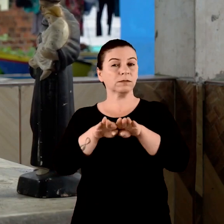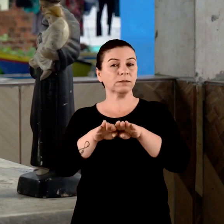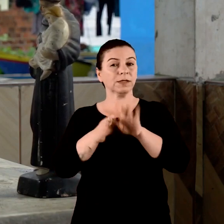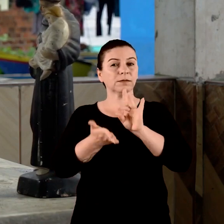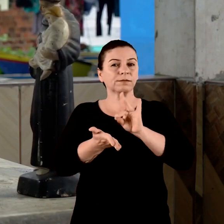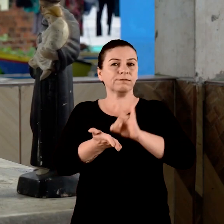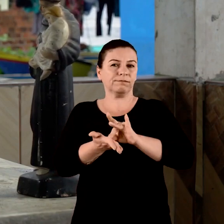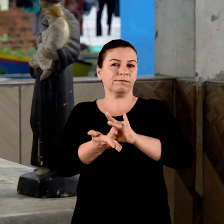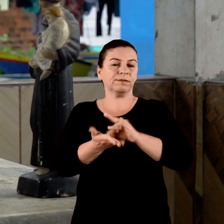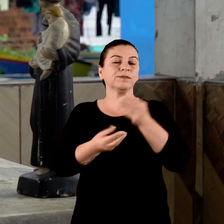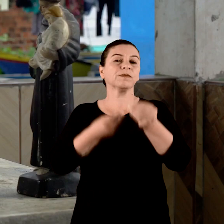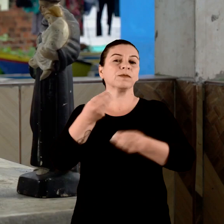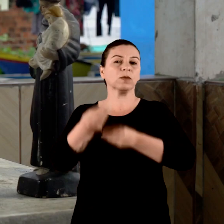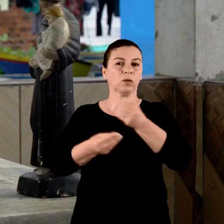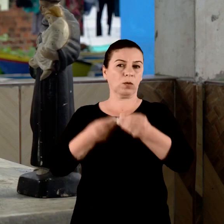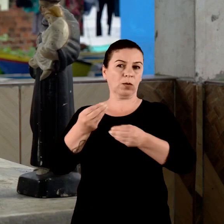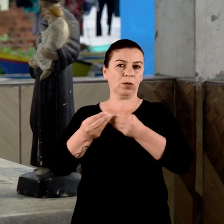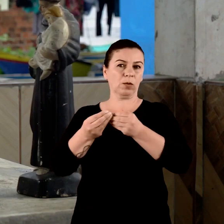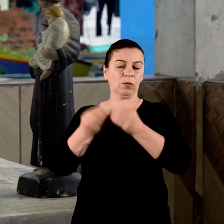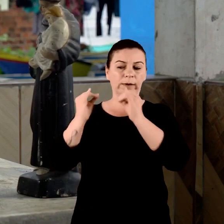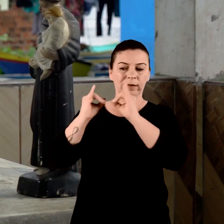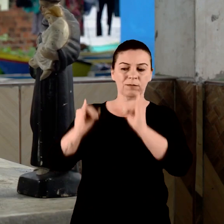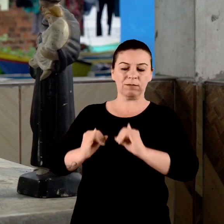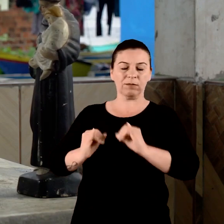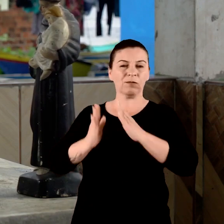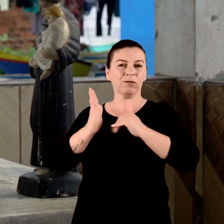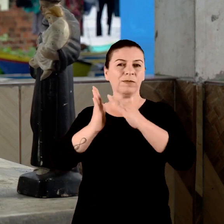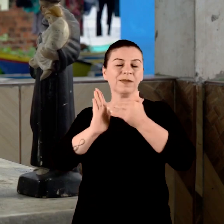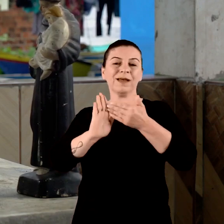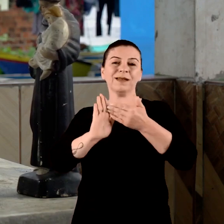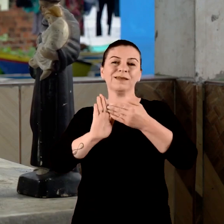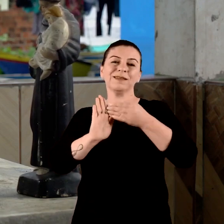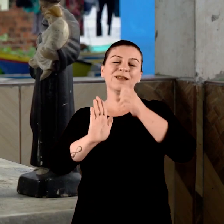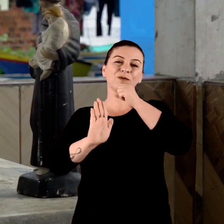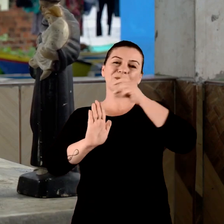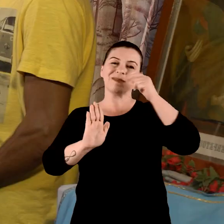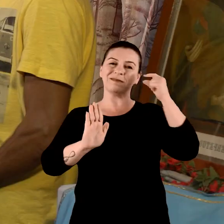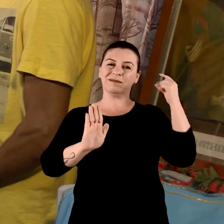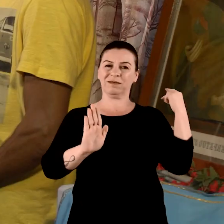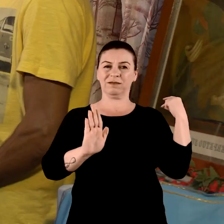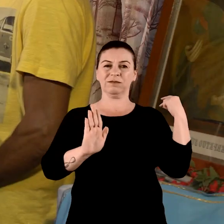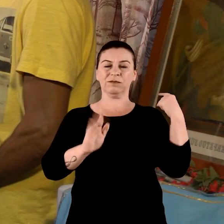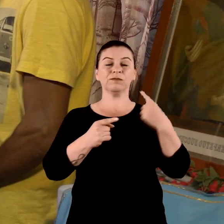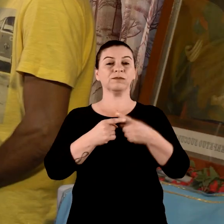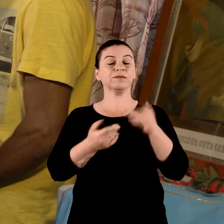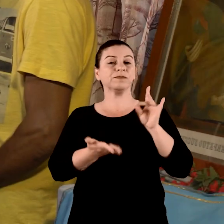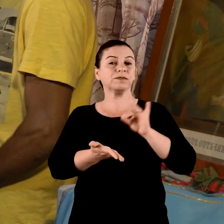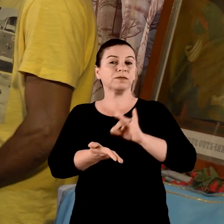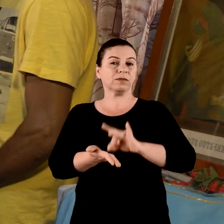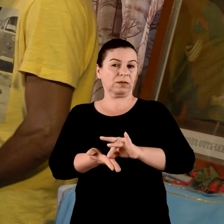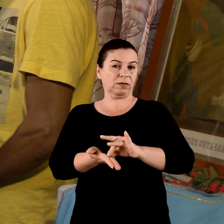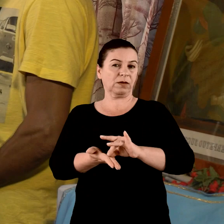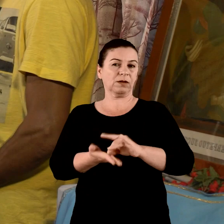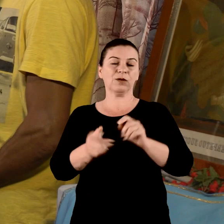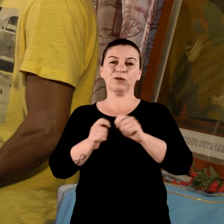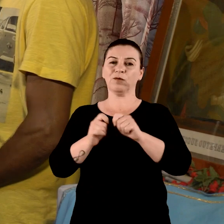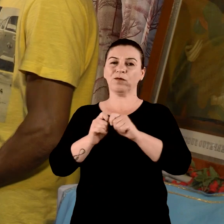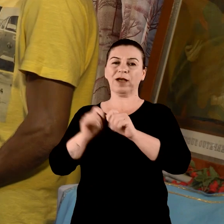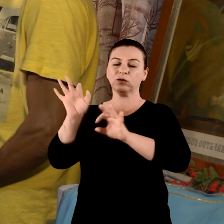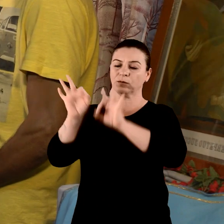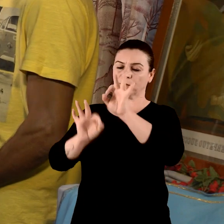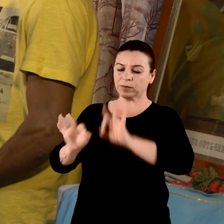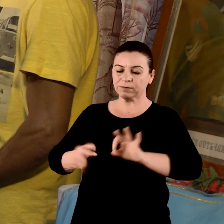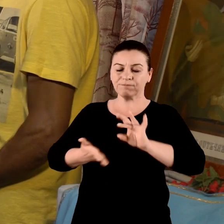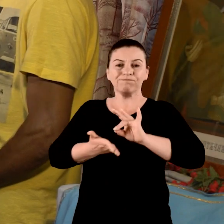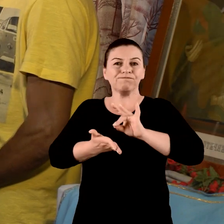dentro da realidade de como aquela peça foi pintada no seu passado. Porque, na realidade, eu não faço